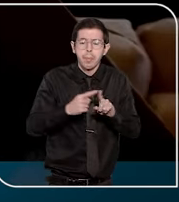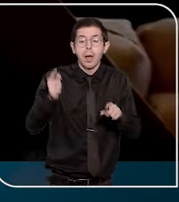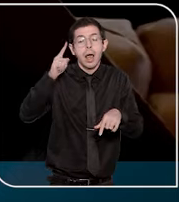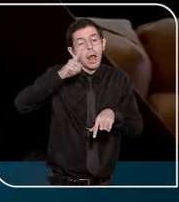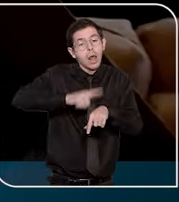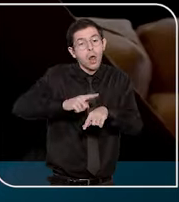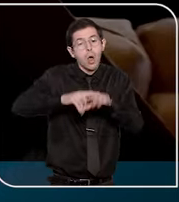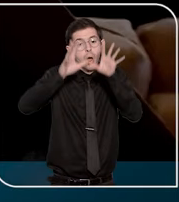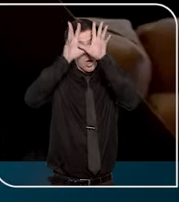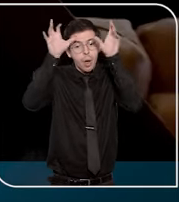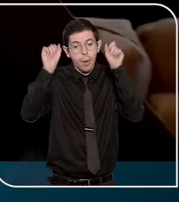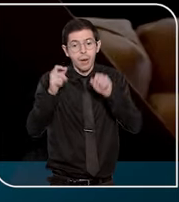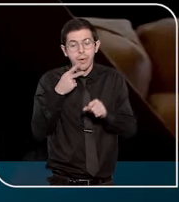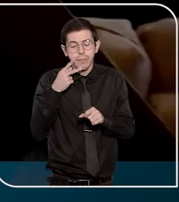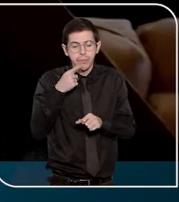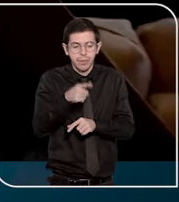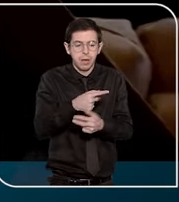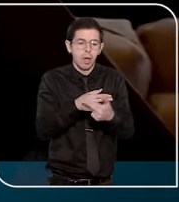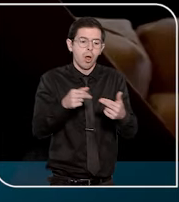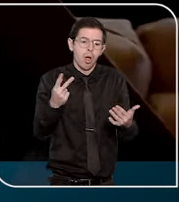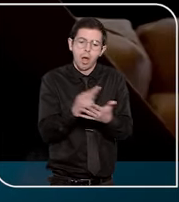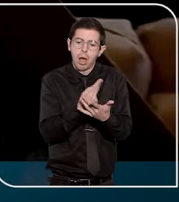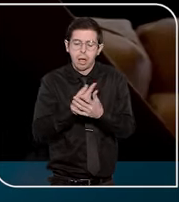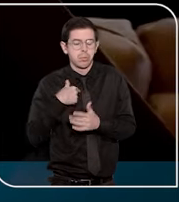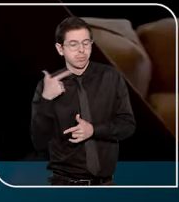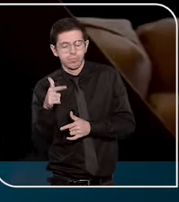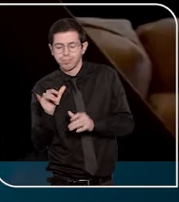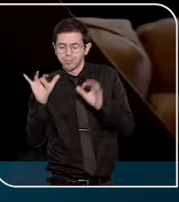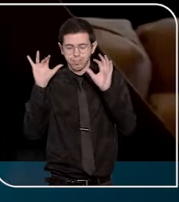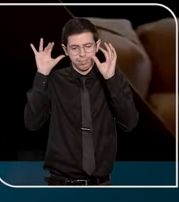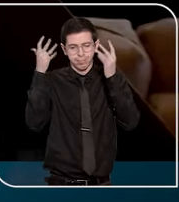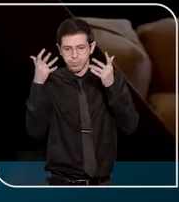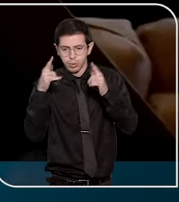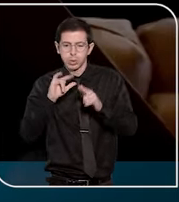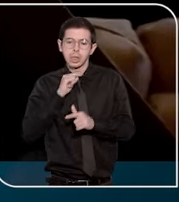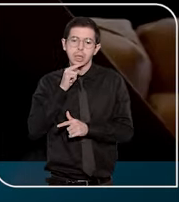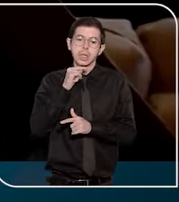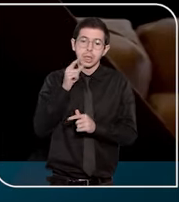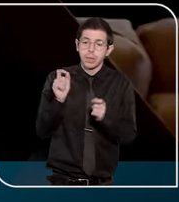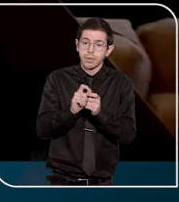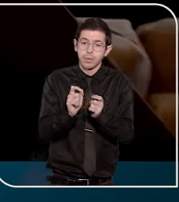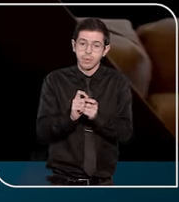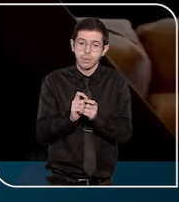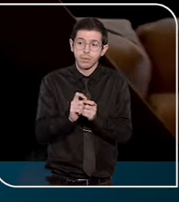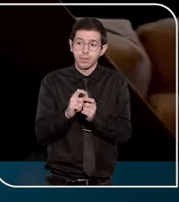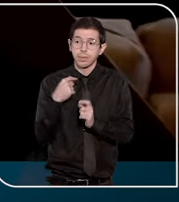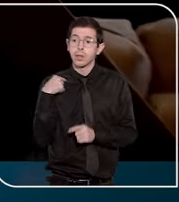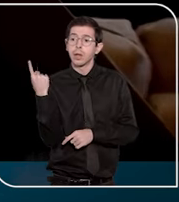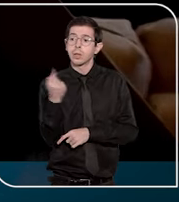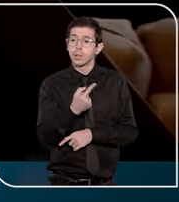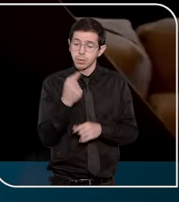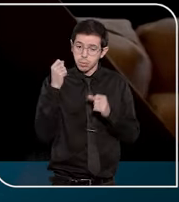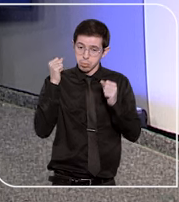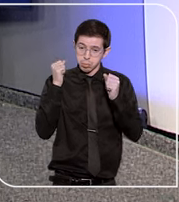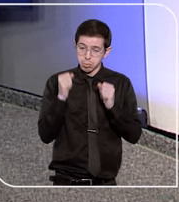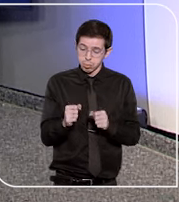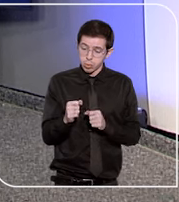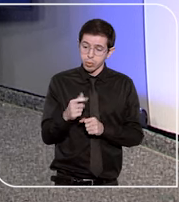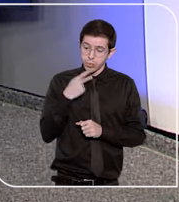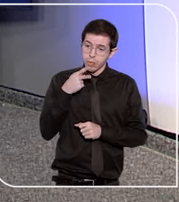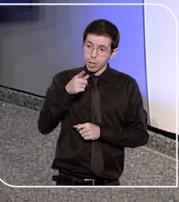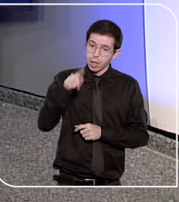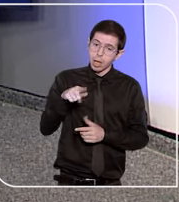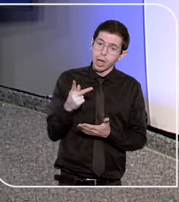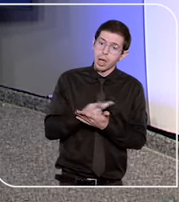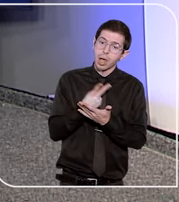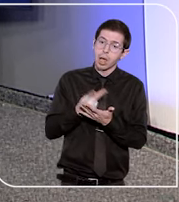dizendo que determinadas coisas são erros, que não têm a solução, que aquilo não adianta fazer, que não vai funcionar, a gente pode tomar isso por um erro,